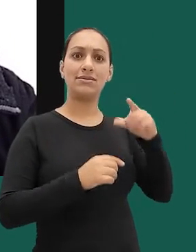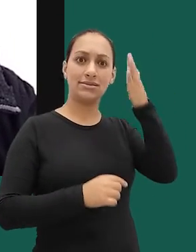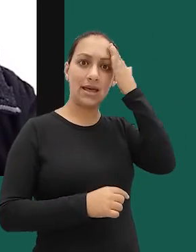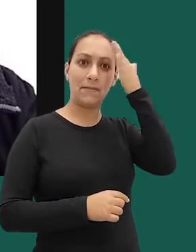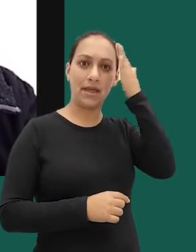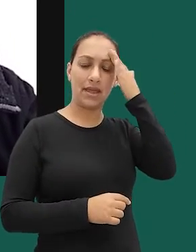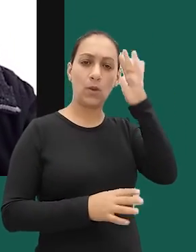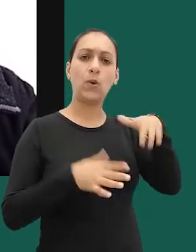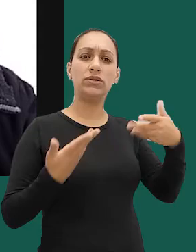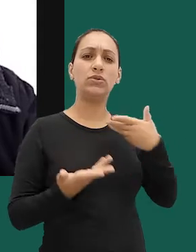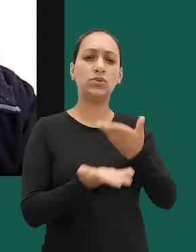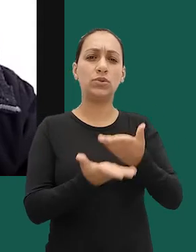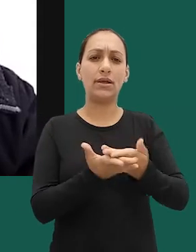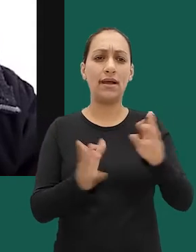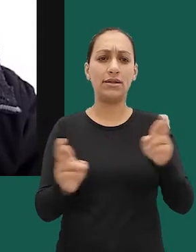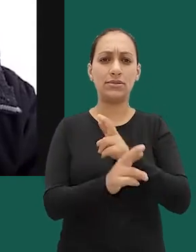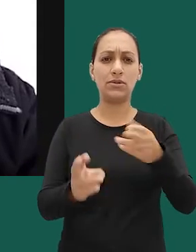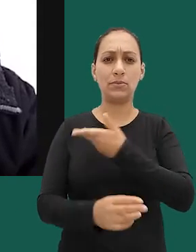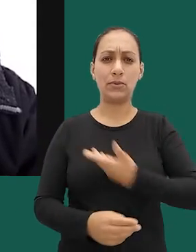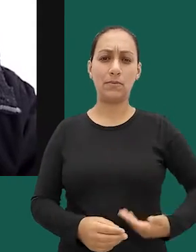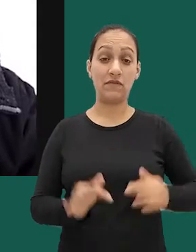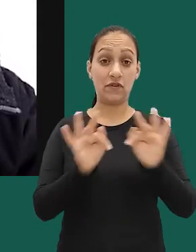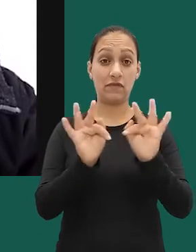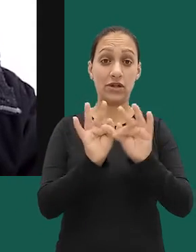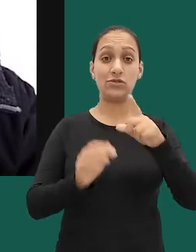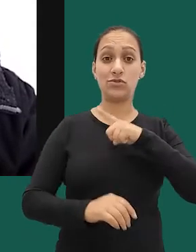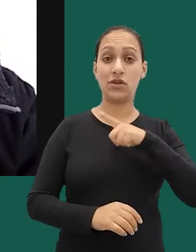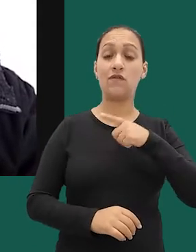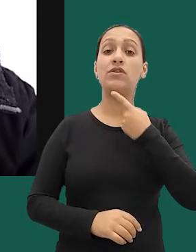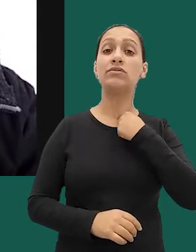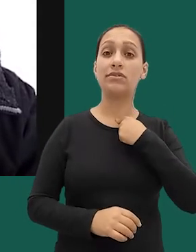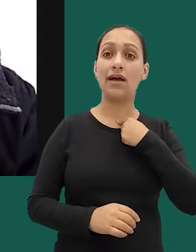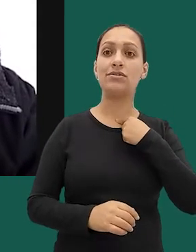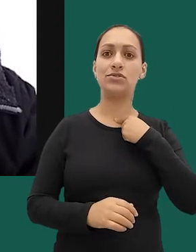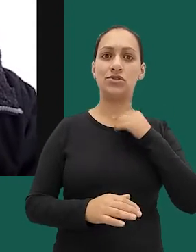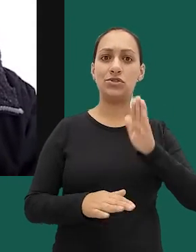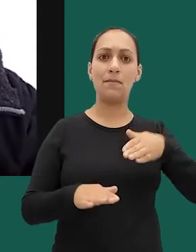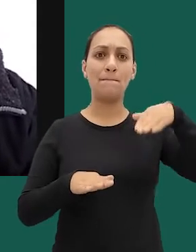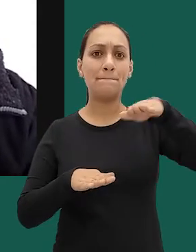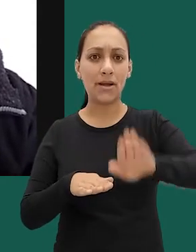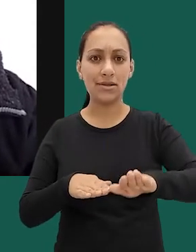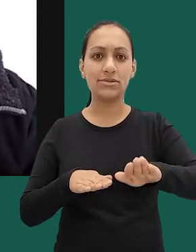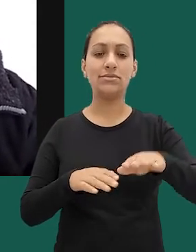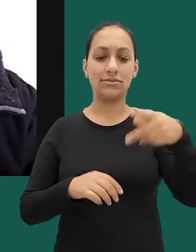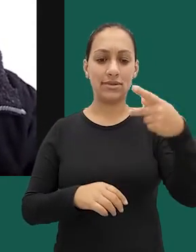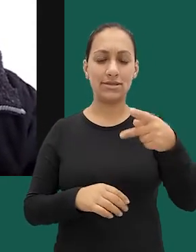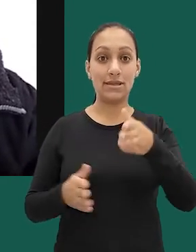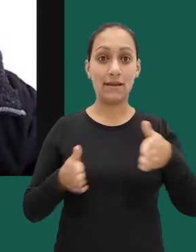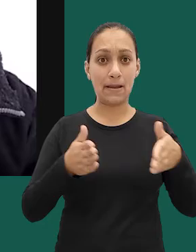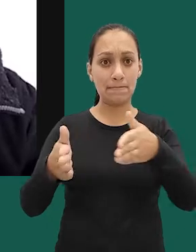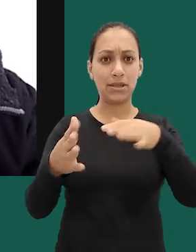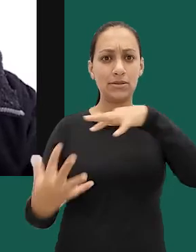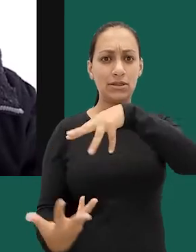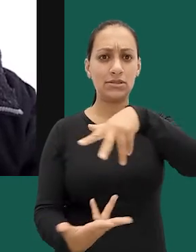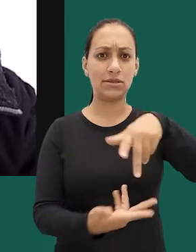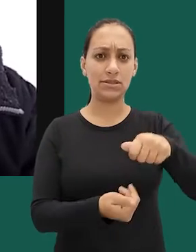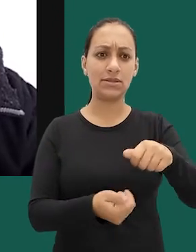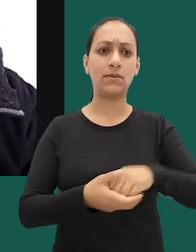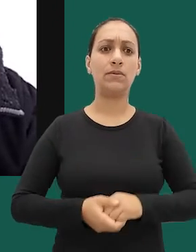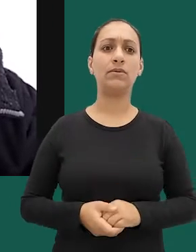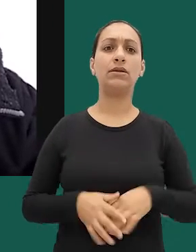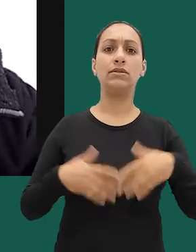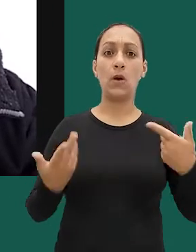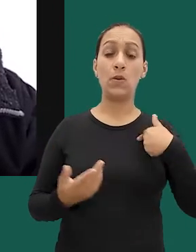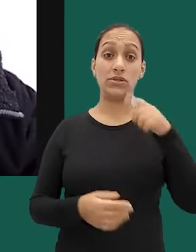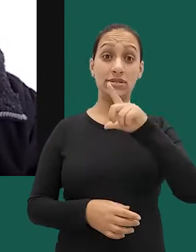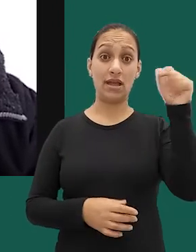Relações Públicas na Fevale, tinha vontade de dar um passo, né, nesse caminho da internacionalização. No final, eu saí da